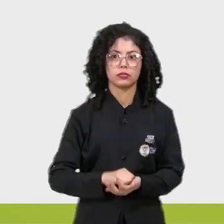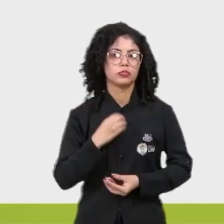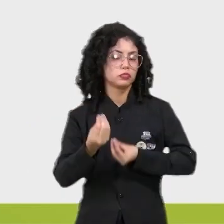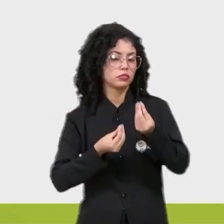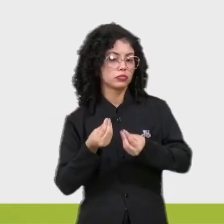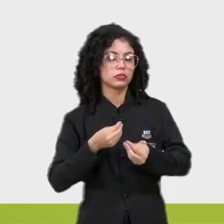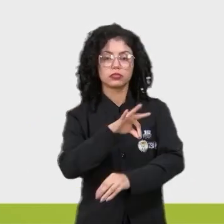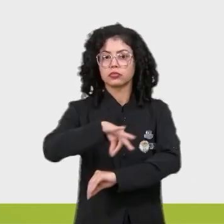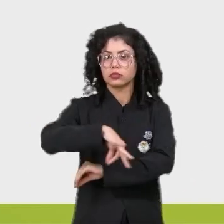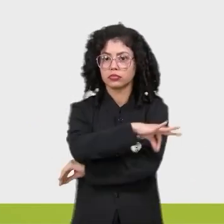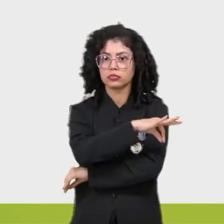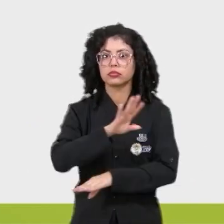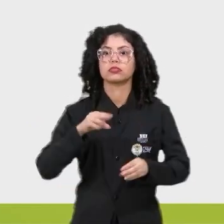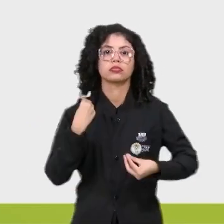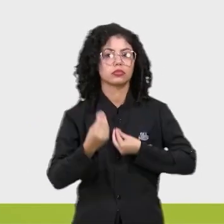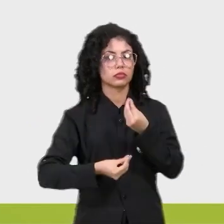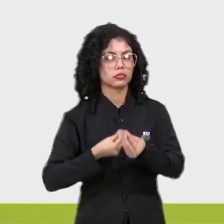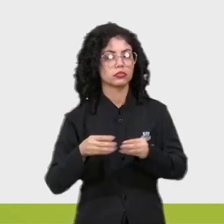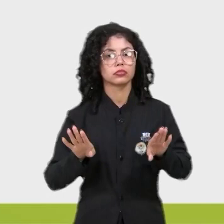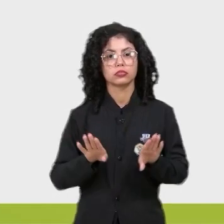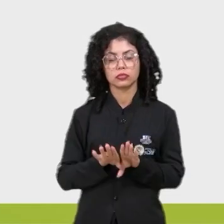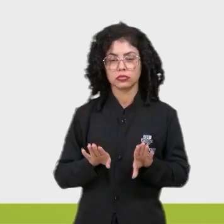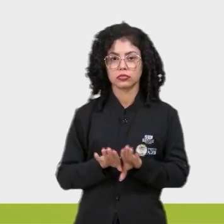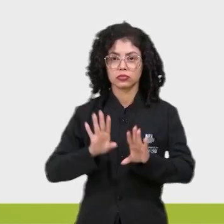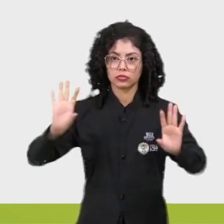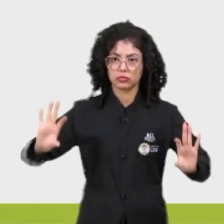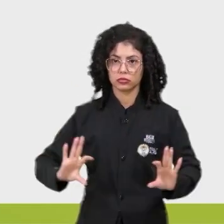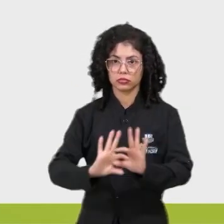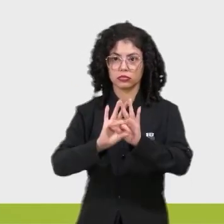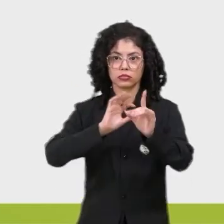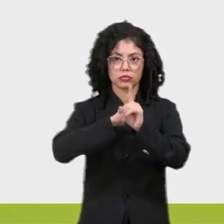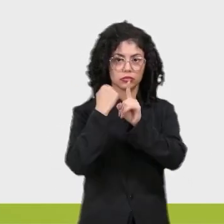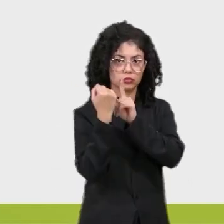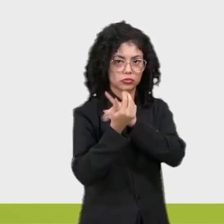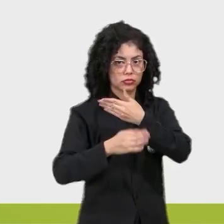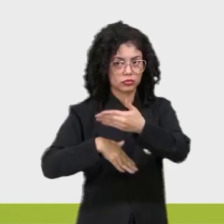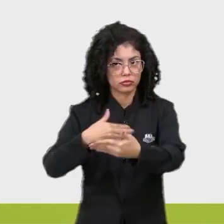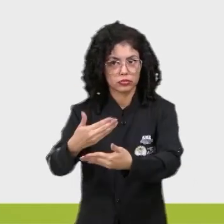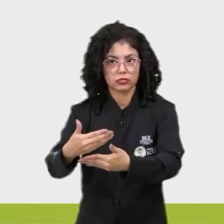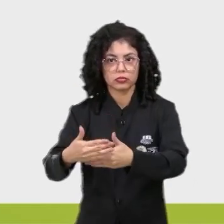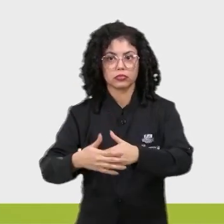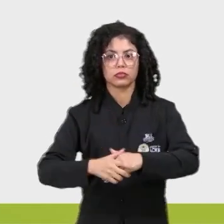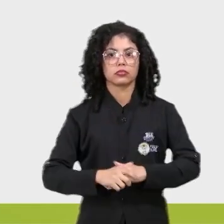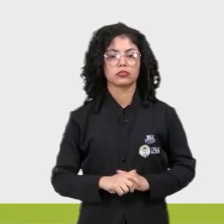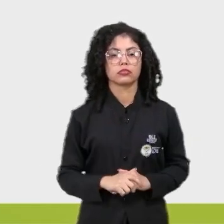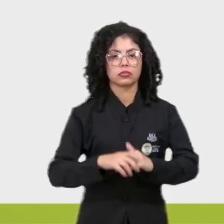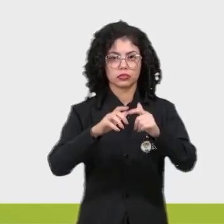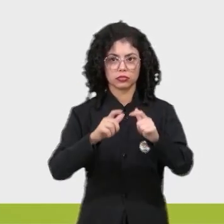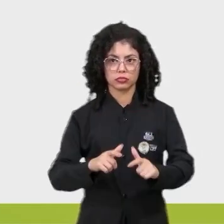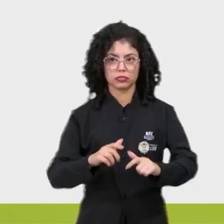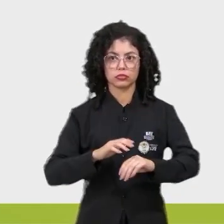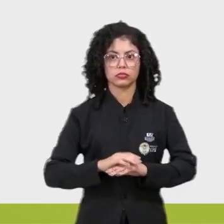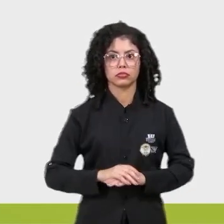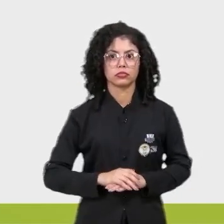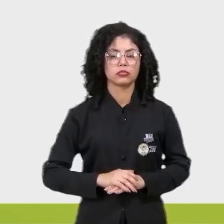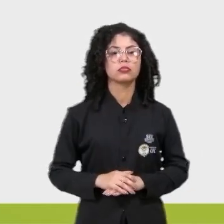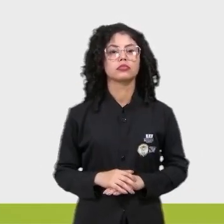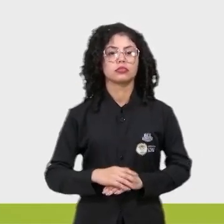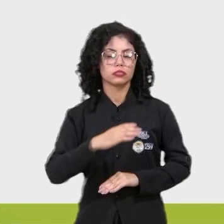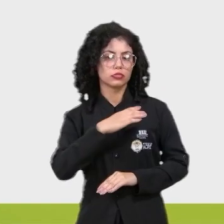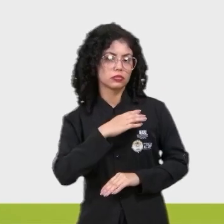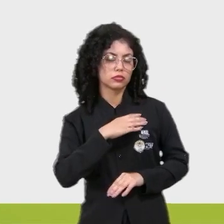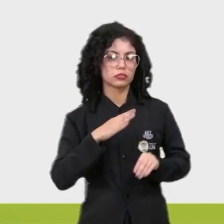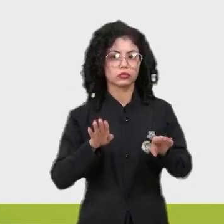na arquitetura quanto na relação social desenvolvida no lugar. Então, as cidades, elas